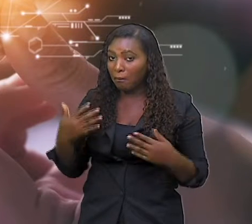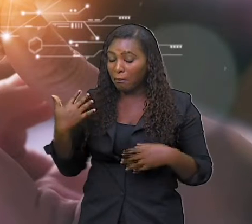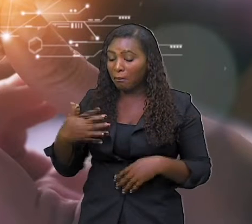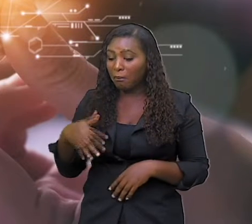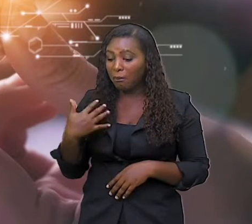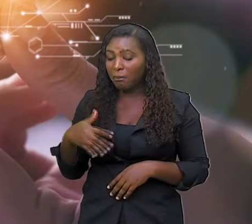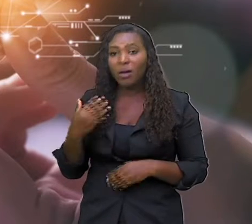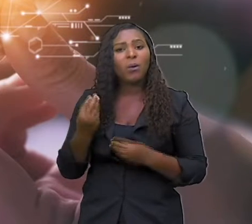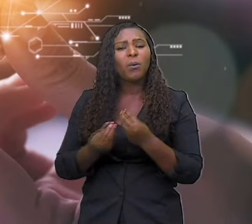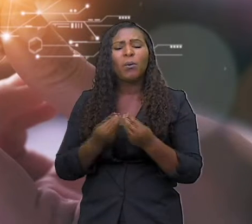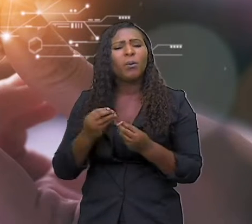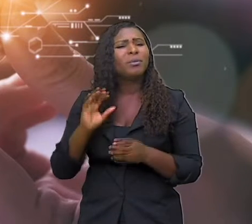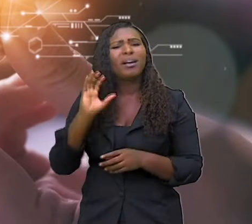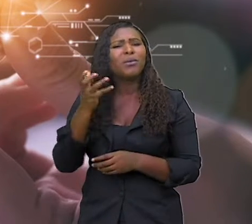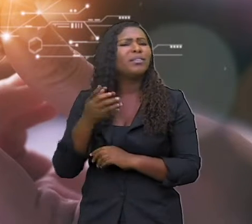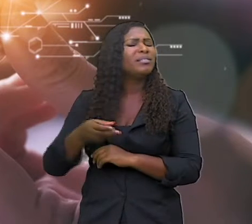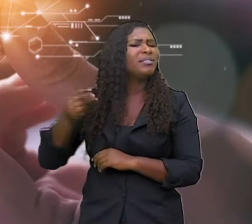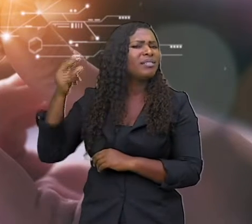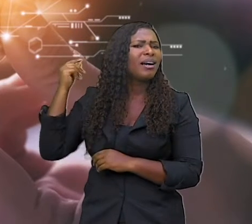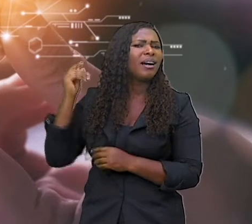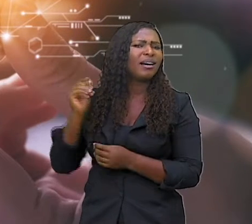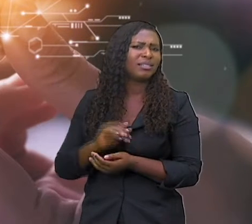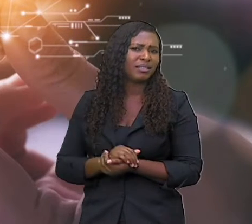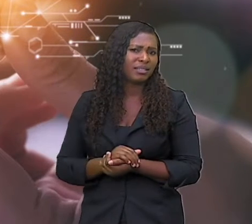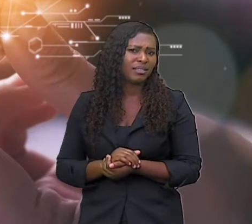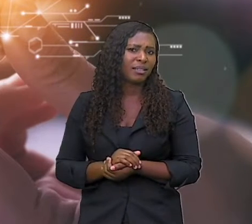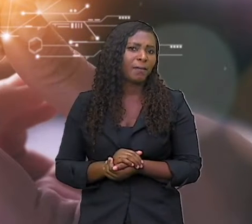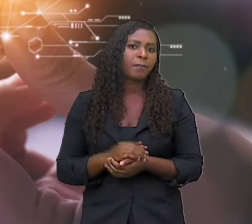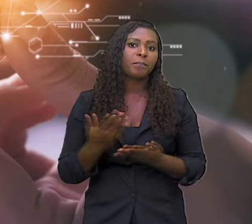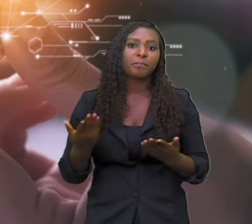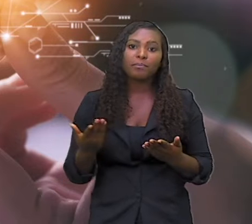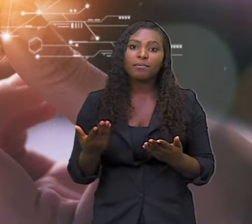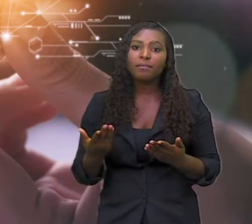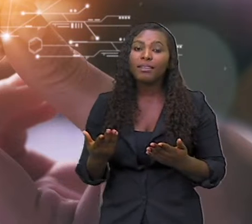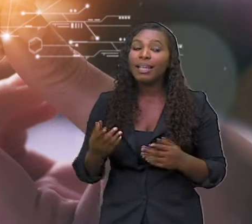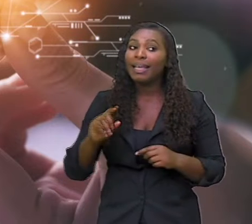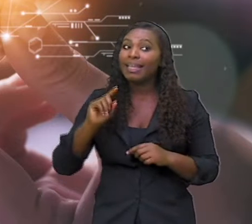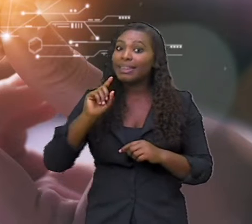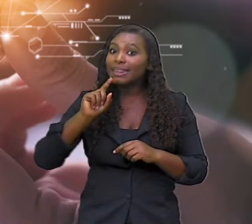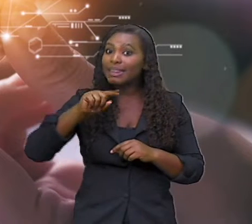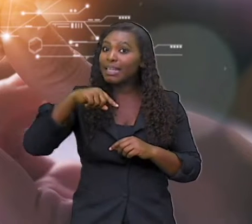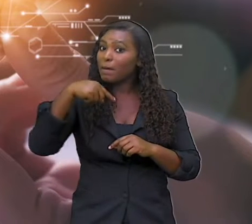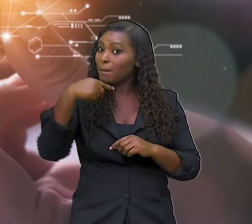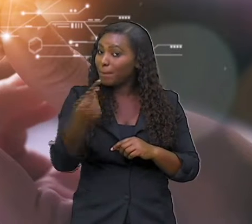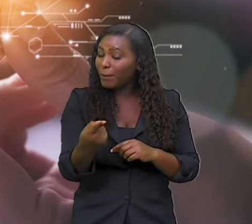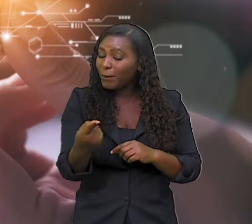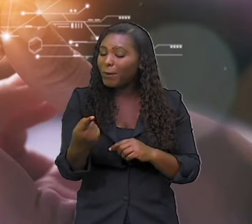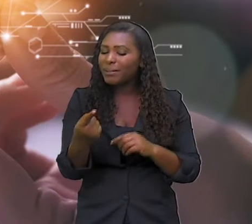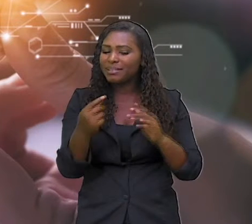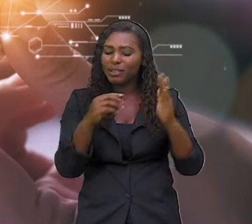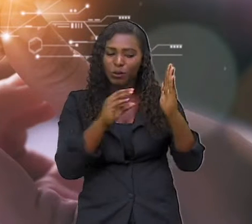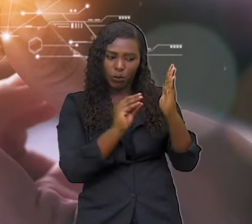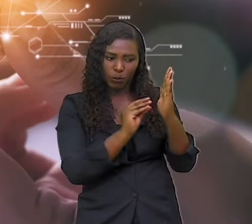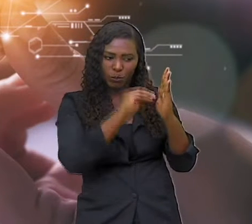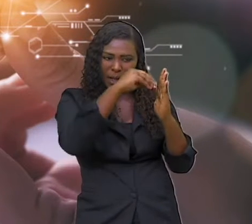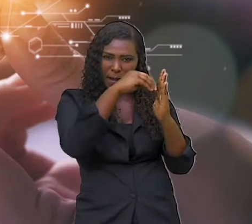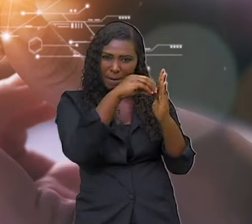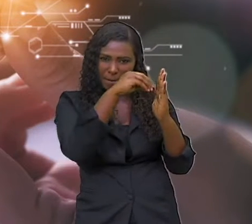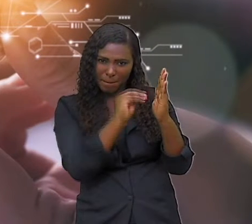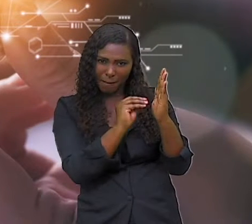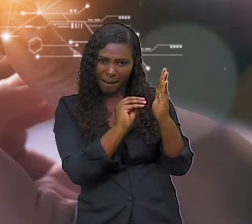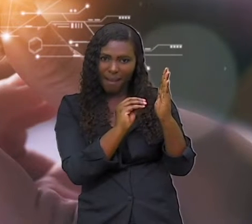acontecia? E aí? Eles só vão se popularizar bem depois. A segurança das